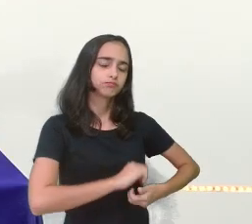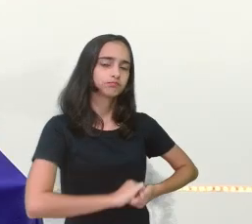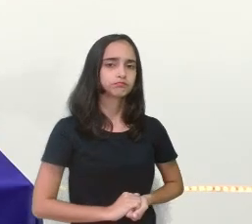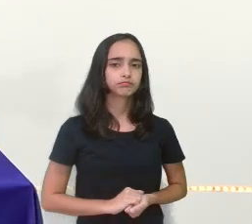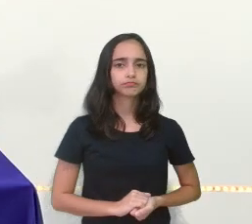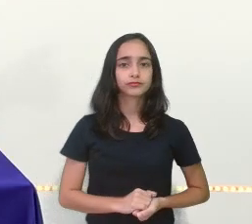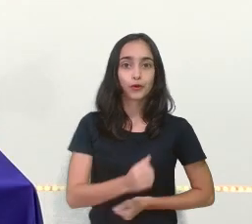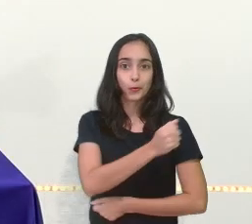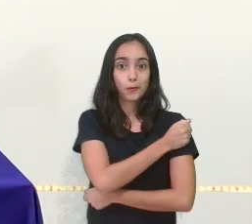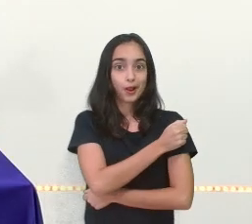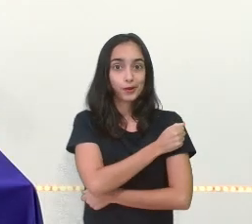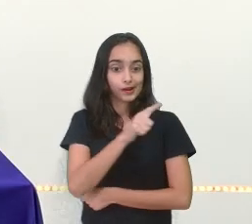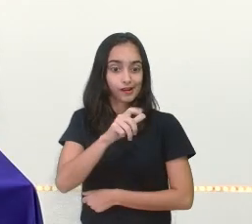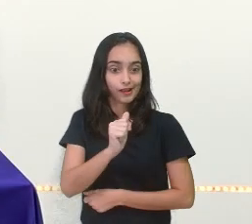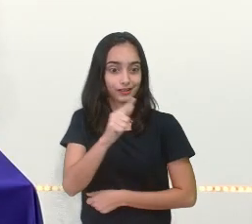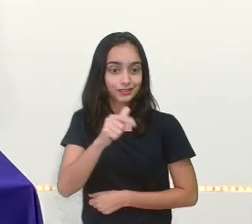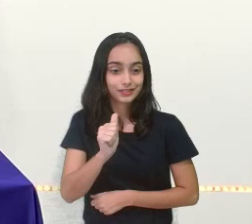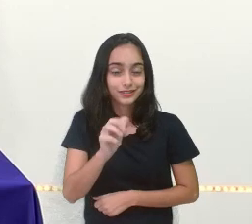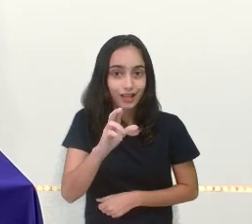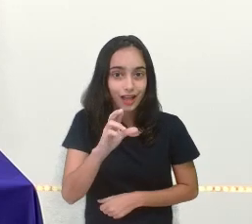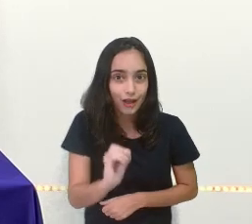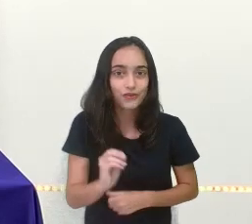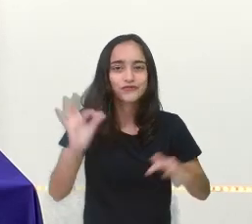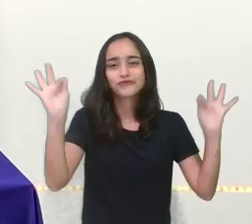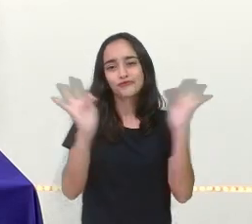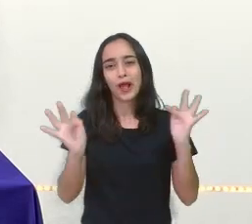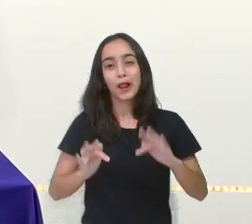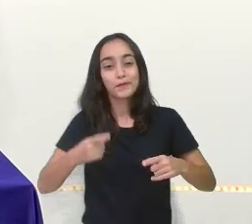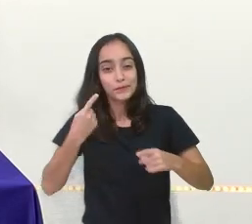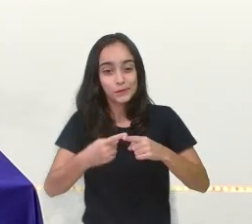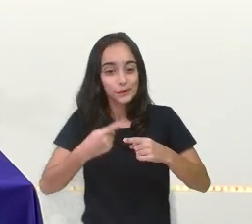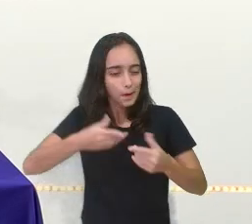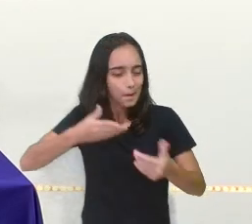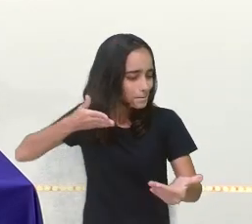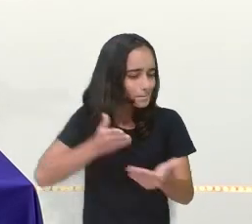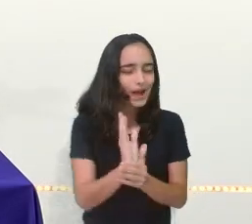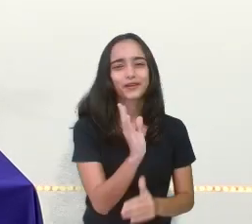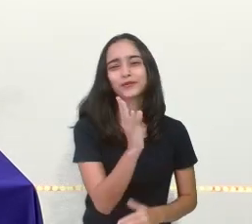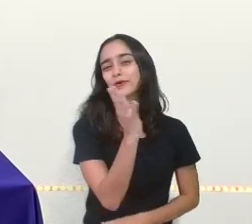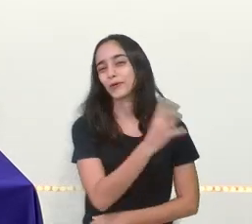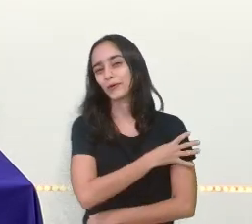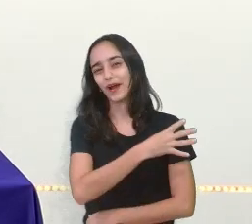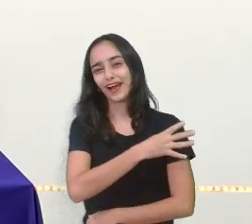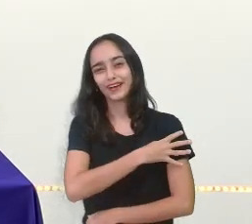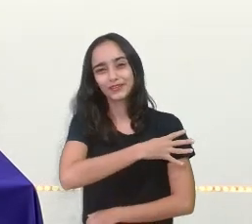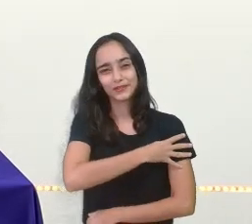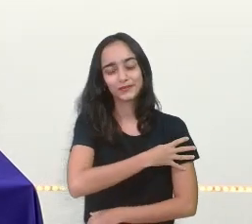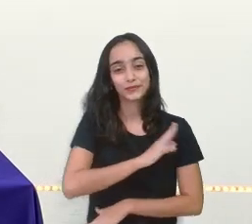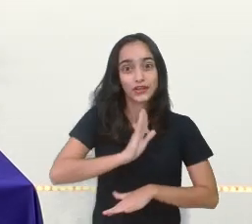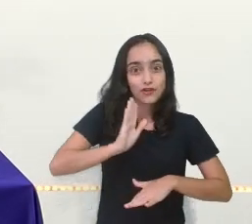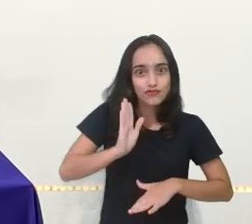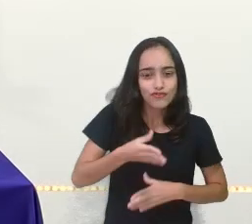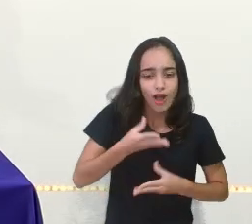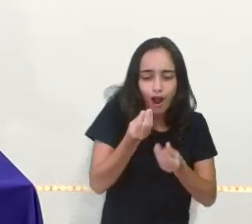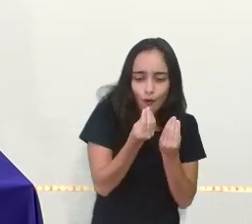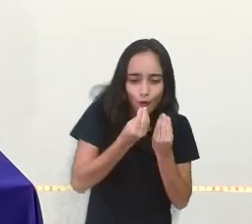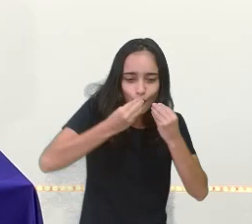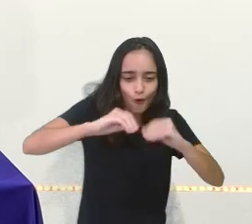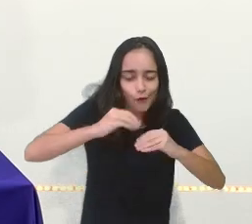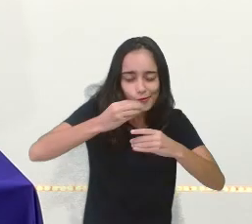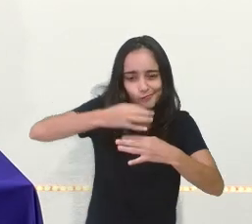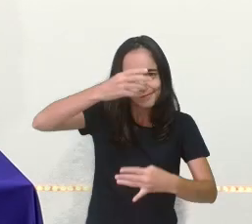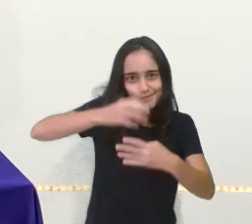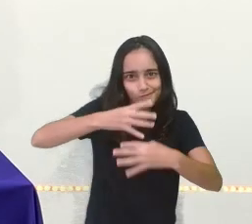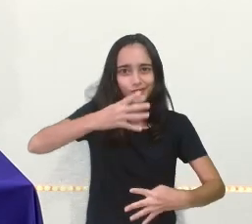super feliz, viu, porque ele foi aprovado para o 4º ano. Que notícia e ele maravilhosa, já colocou, né? aí no chat, agradecendo inclusive